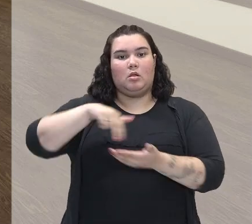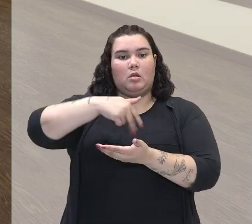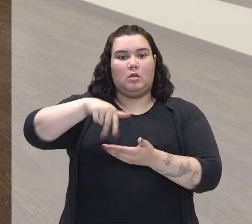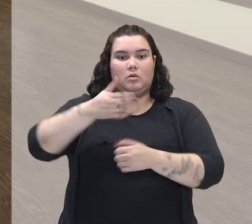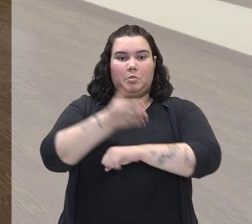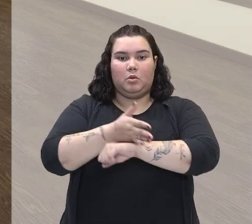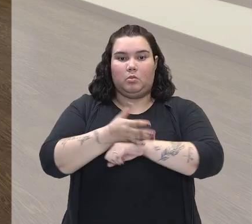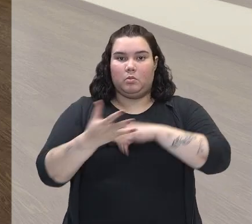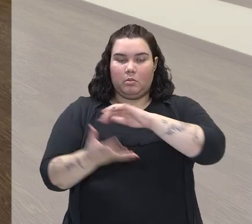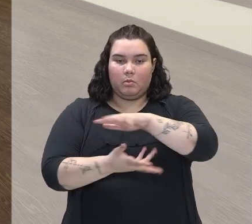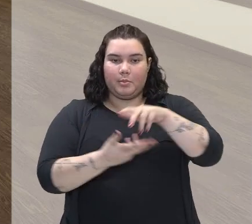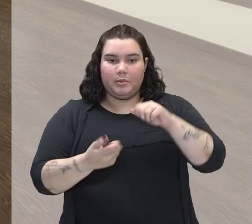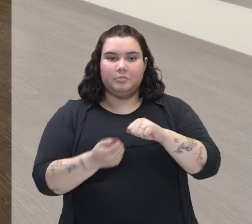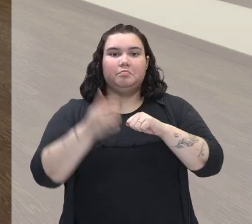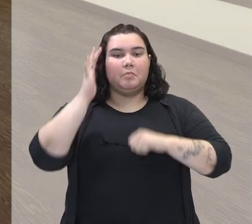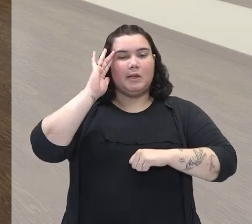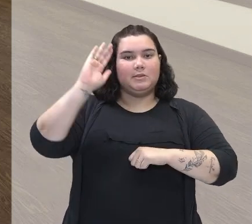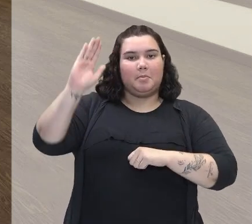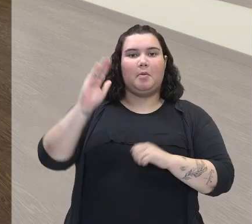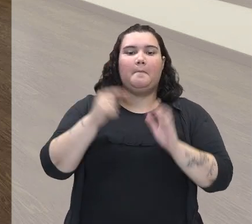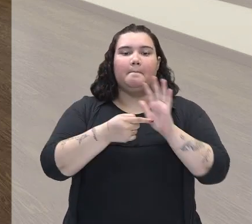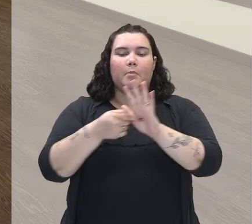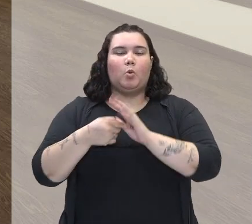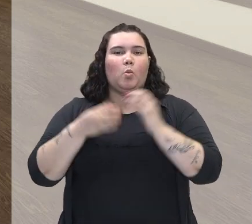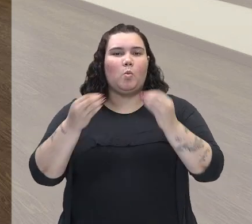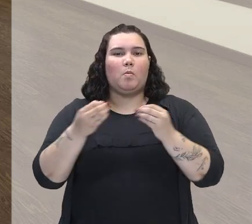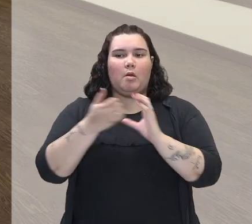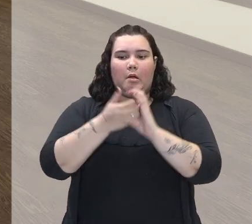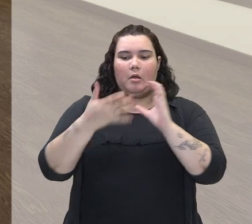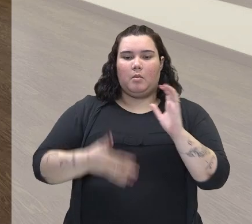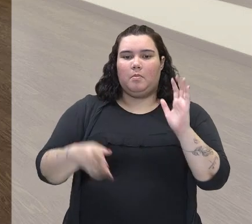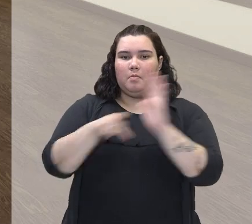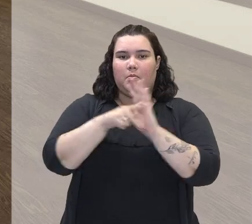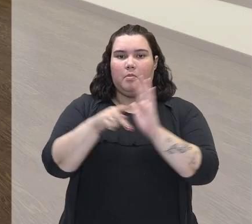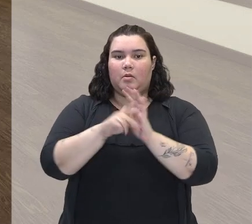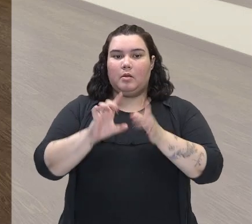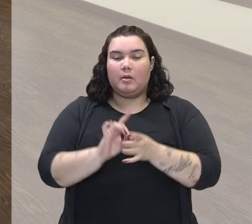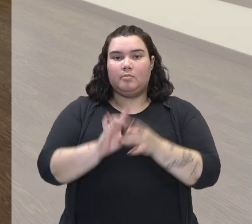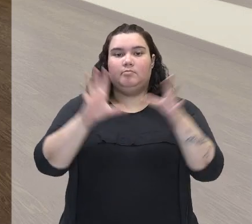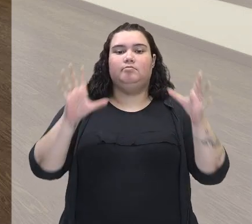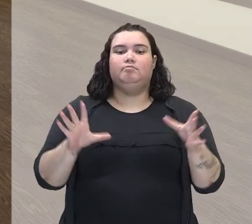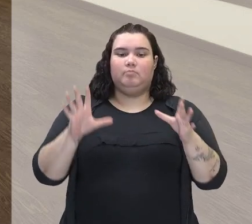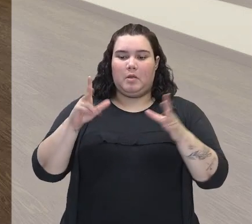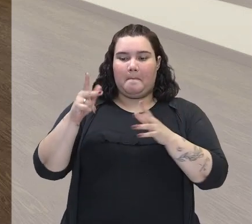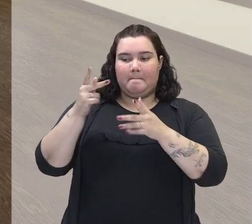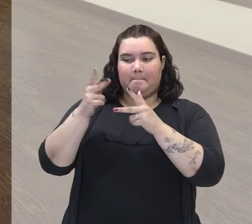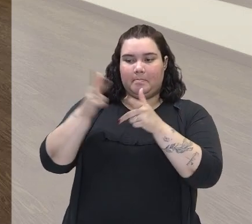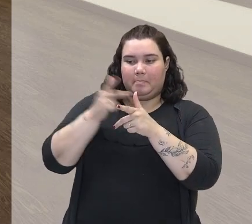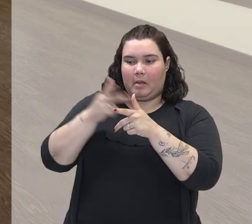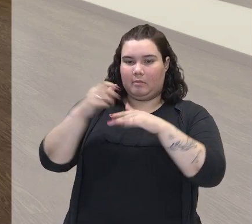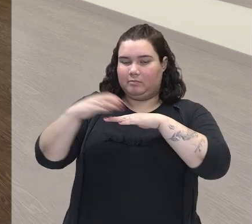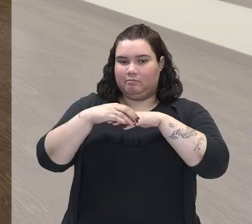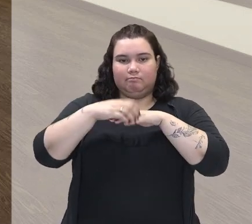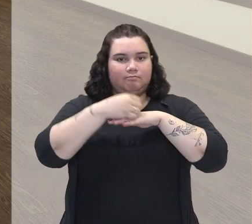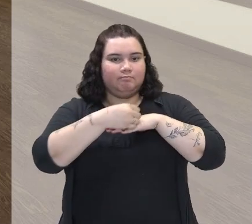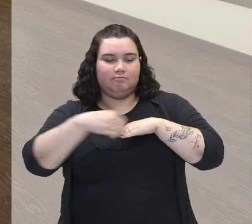E ela trouxe, né, essa característica da libertação, de tirar as sapatilhas dos pés para dar mais liberdade para o